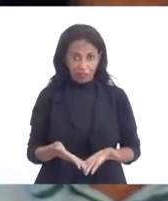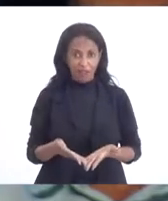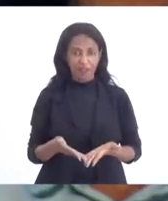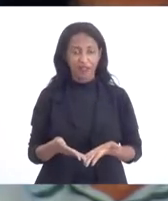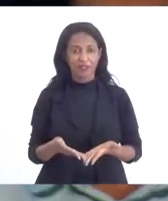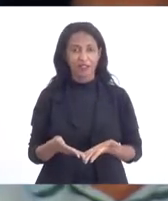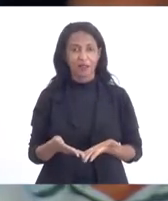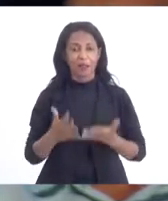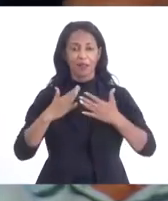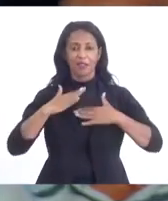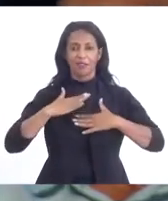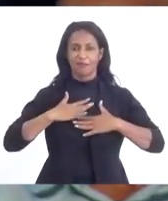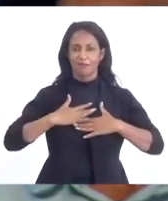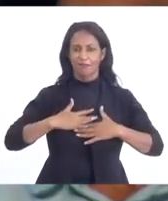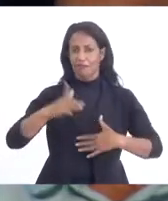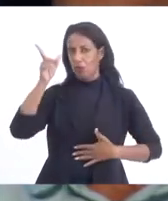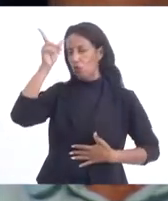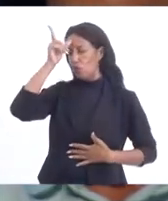Mas tranquilo.